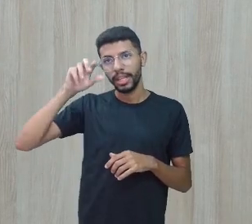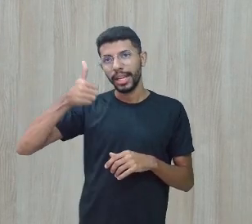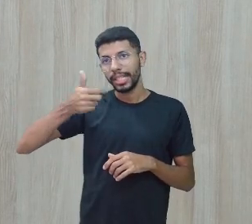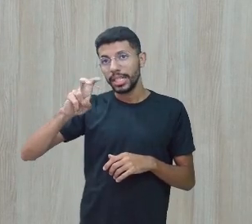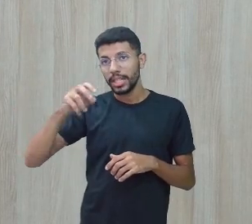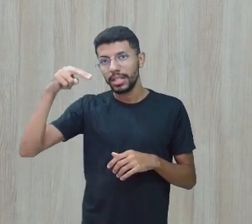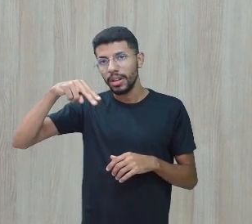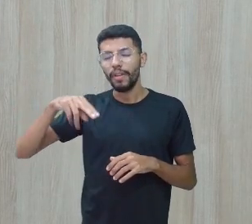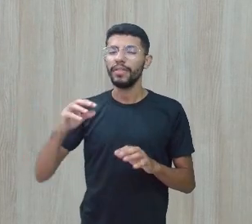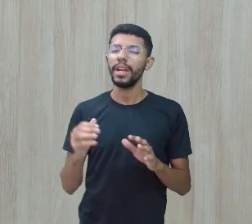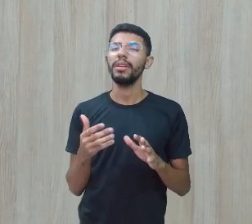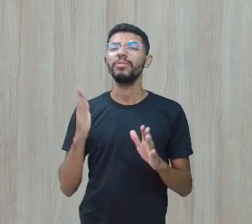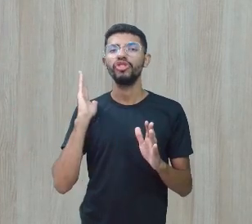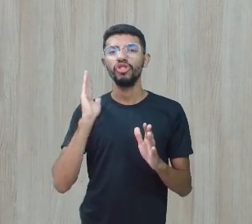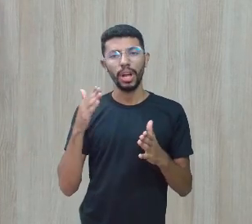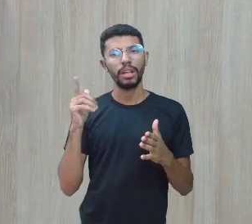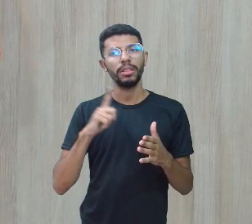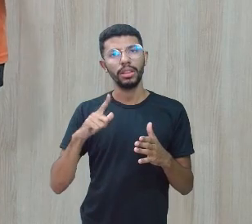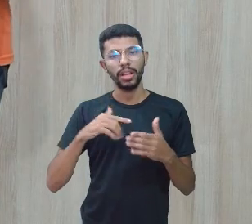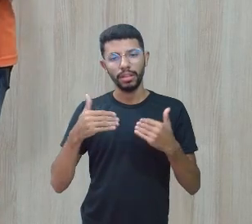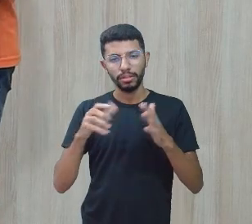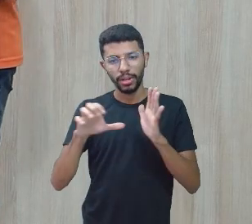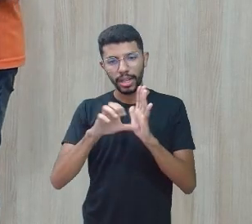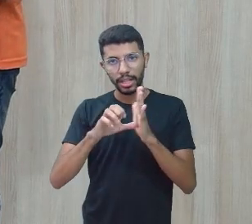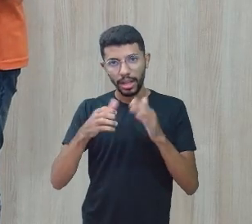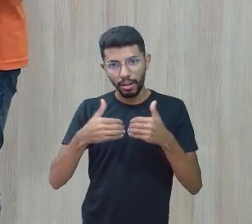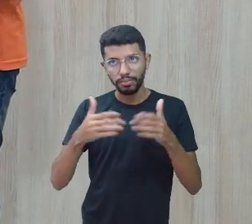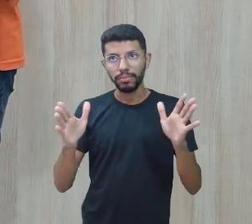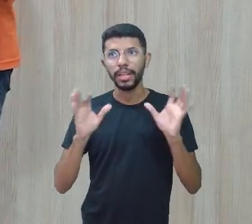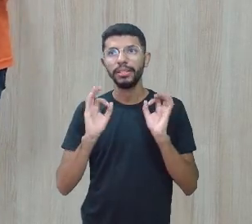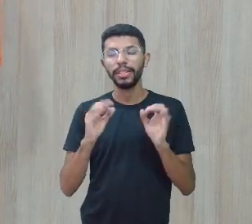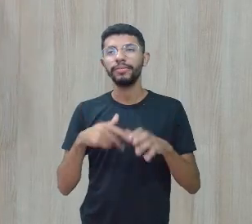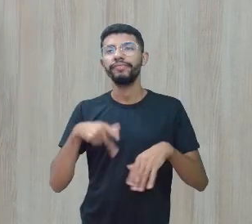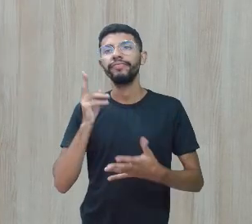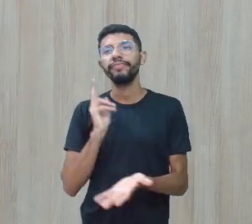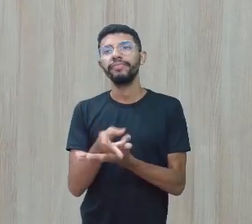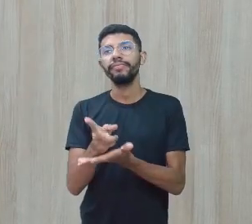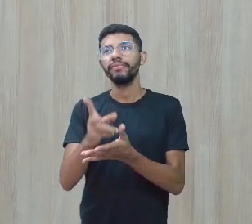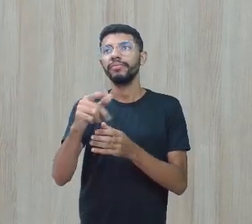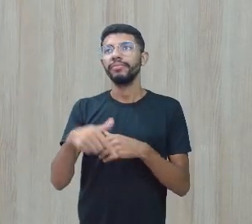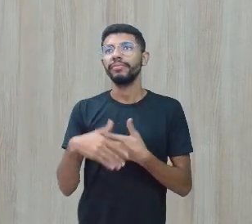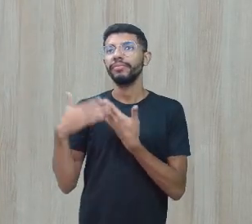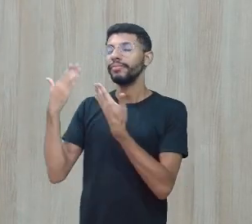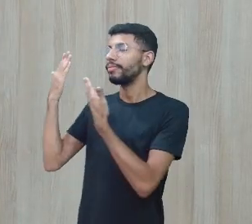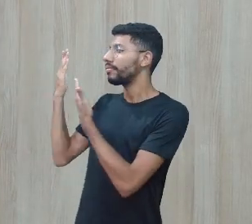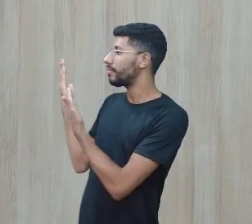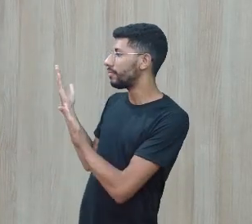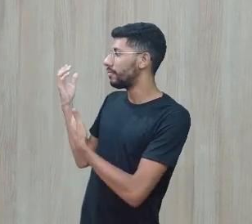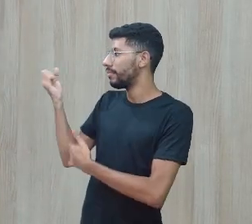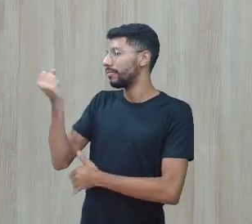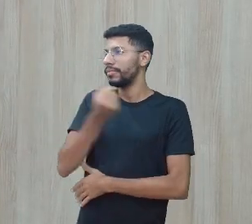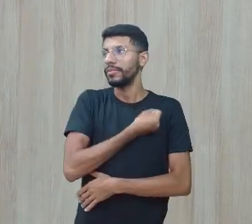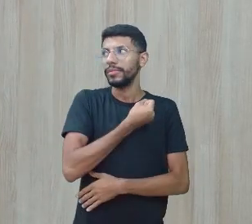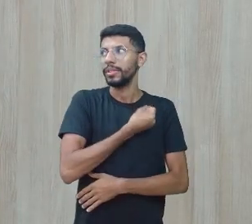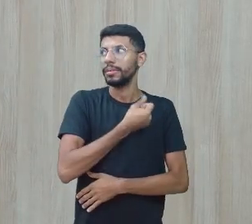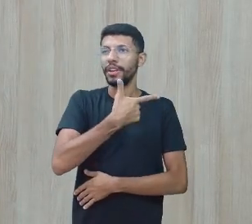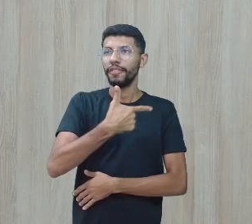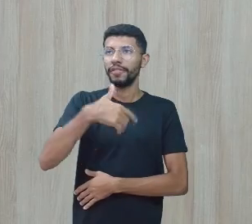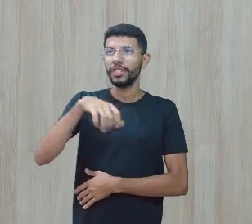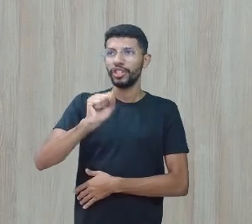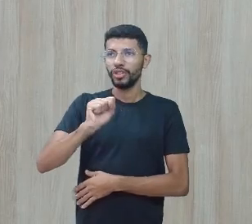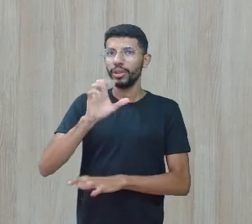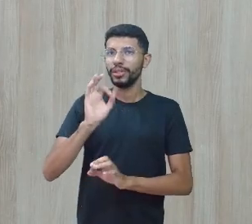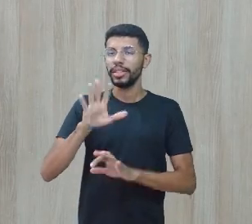da ETE, tá bom? Então, ó, continuando, a nossa próxima questão é do descritor 28. E o